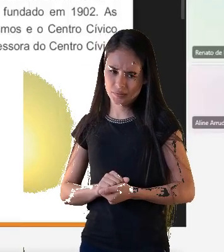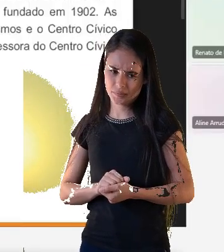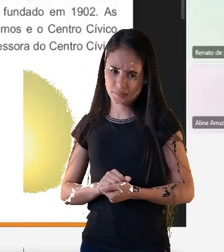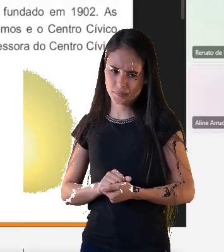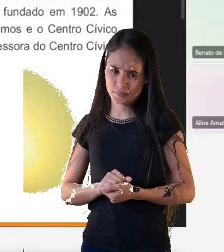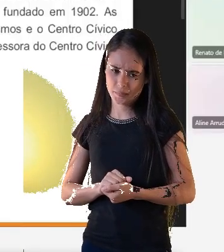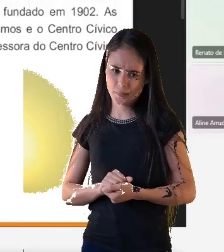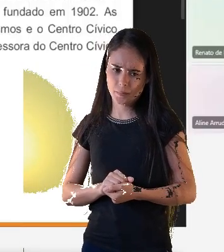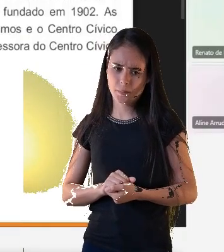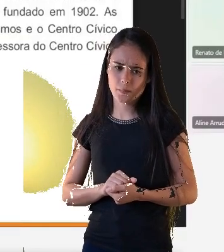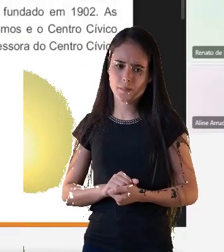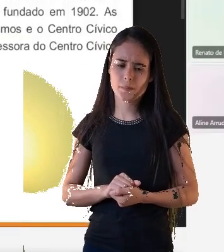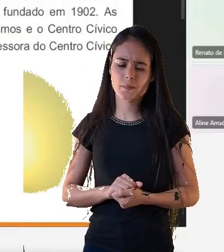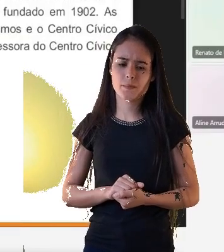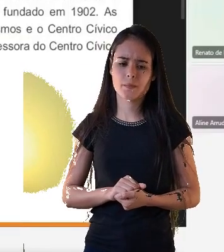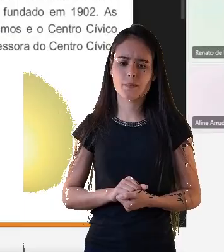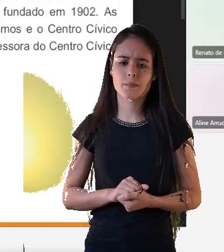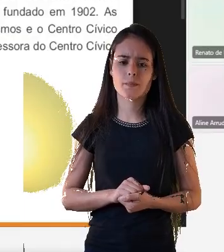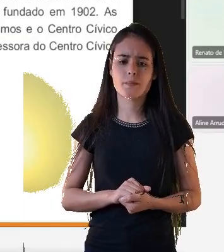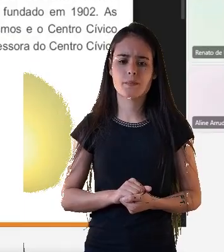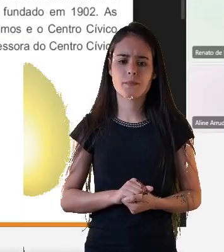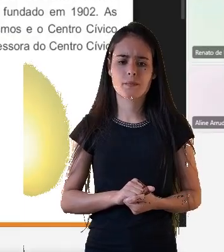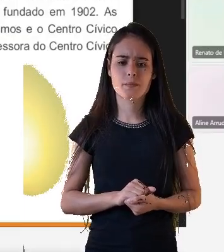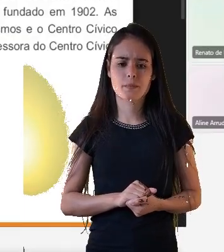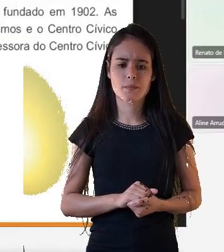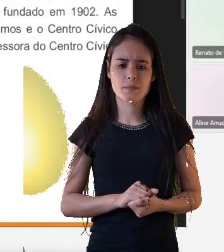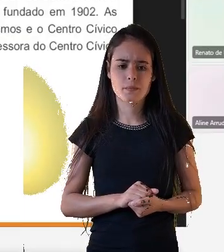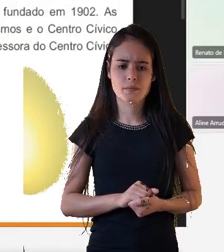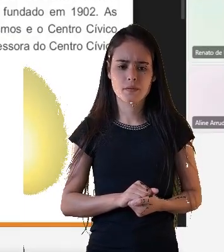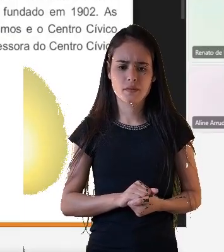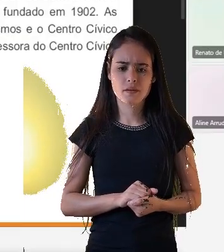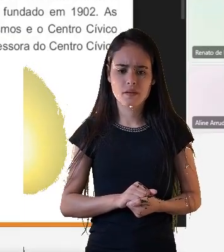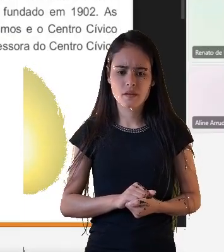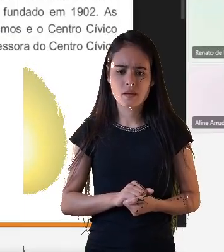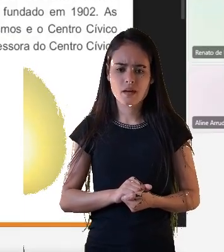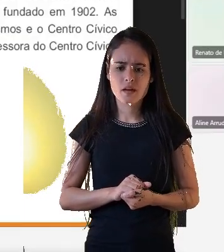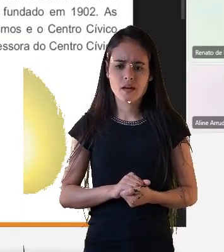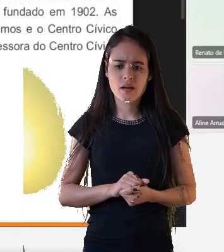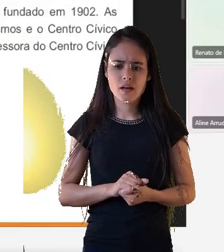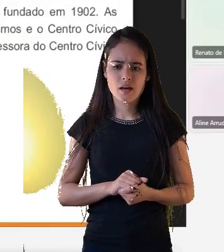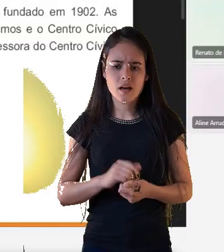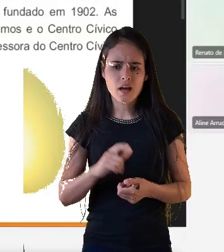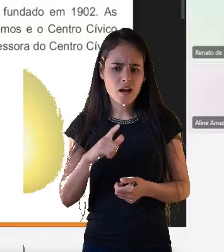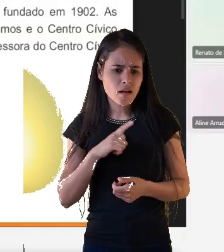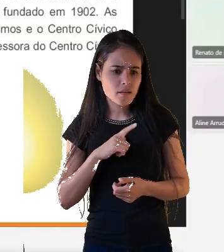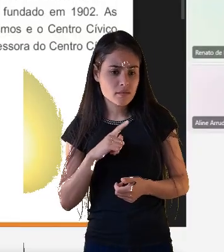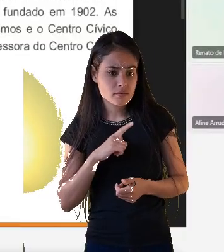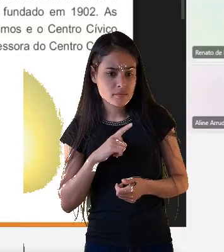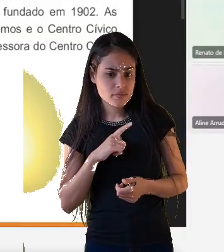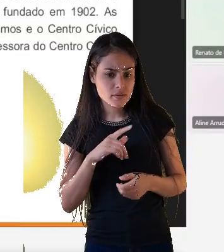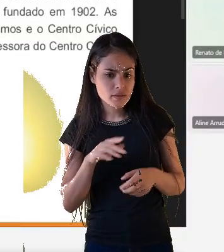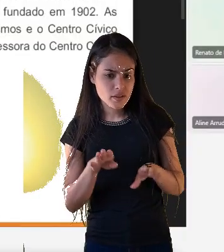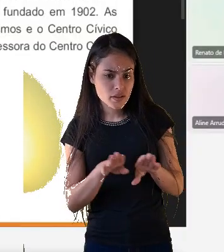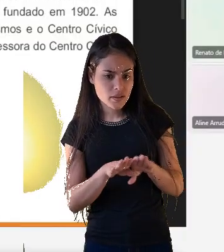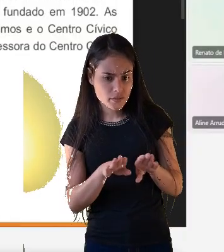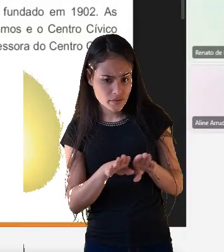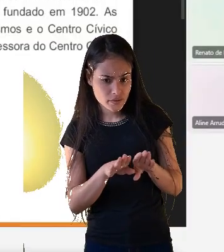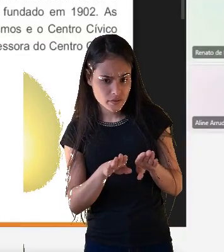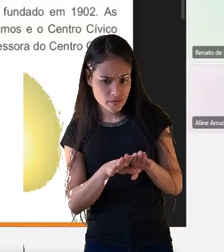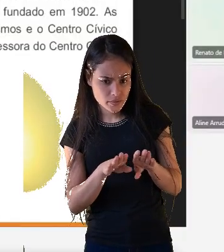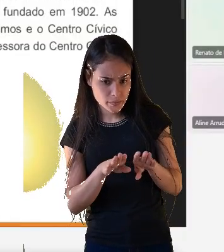Fora isso, também teve outros grêmios, e também a gente vai ter aqui a fundação